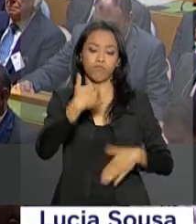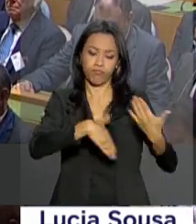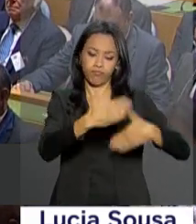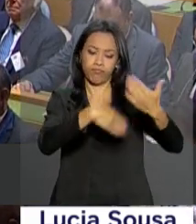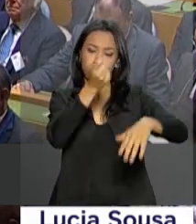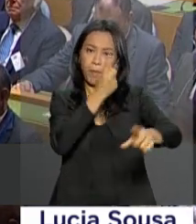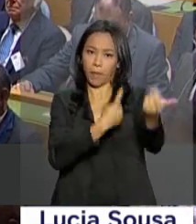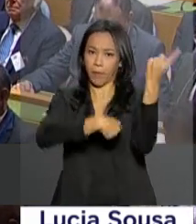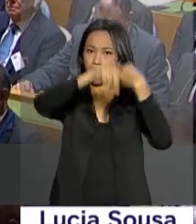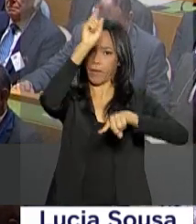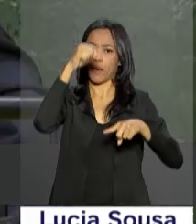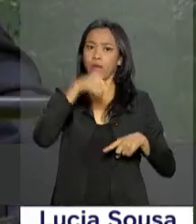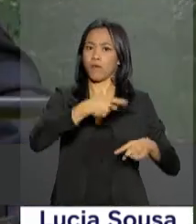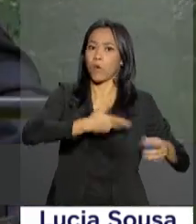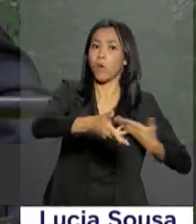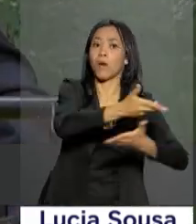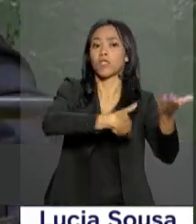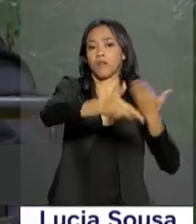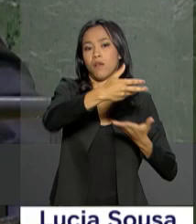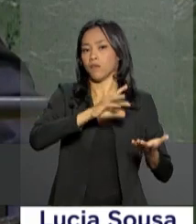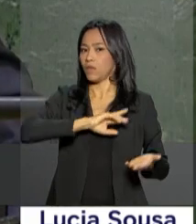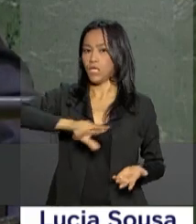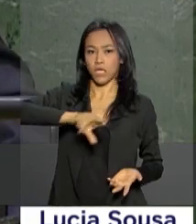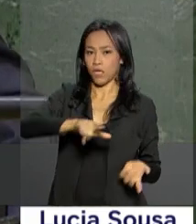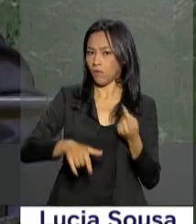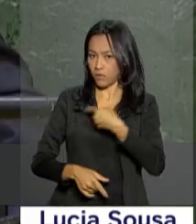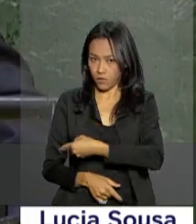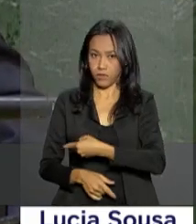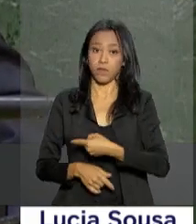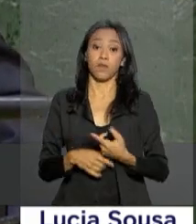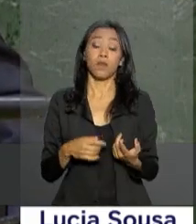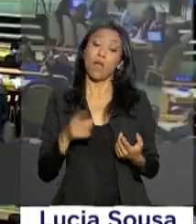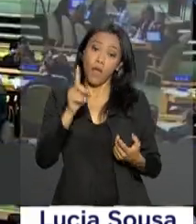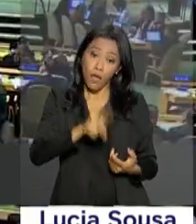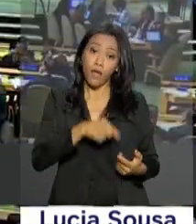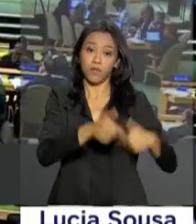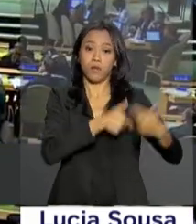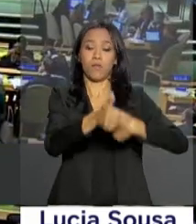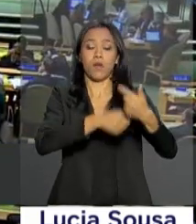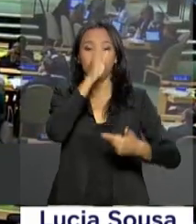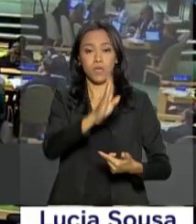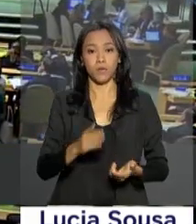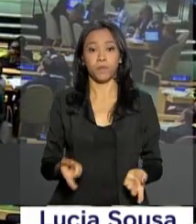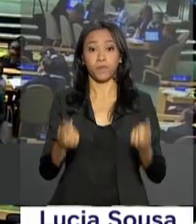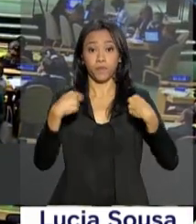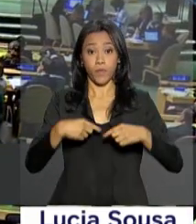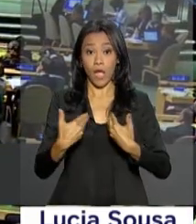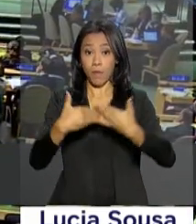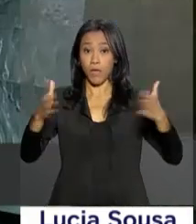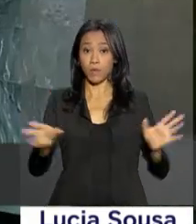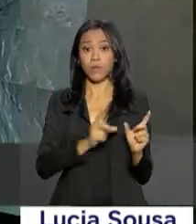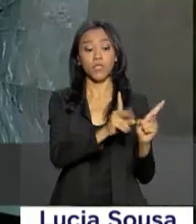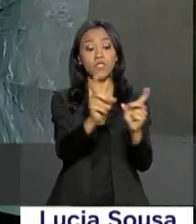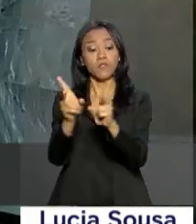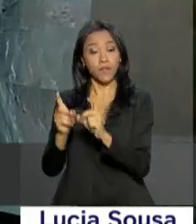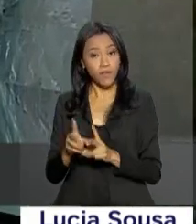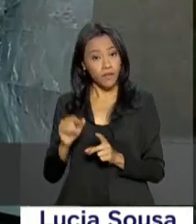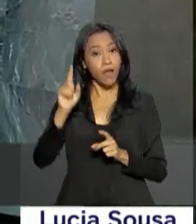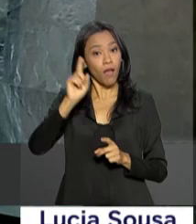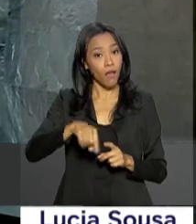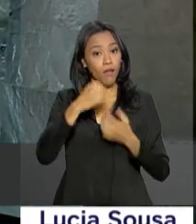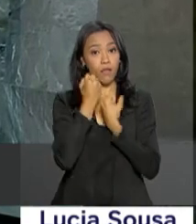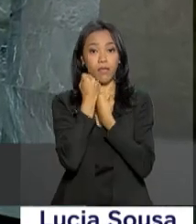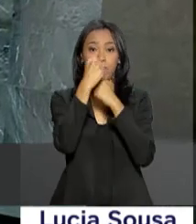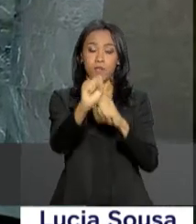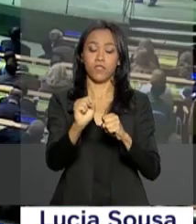efetivamente compartilhada assim tem atuado brasil o livre comércio foi defendido pelo presidente michel temer